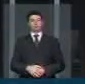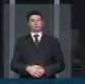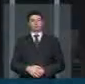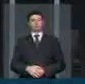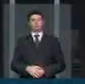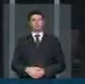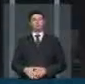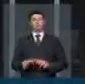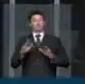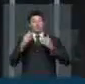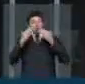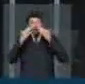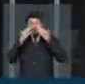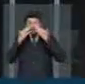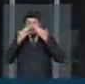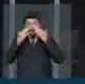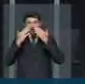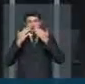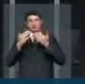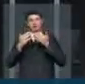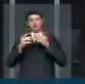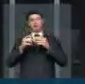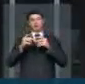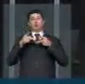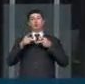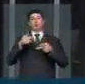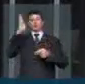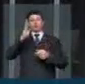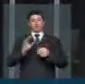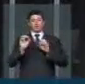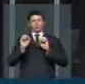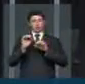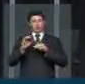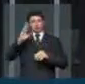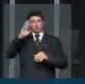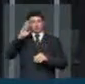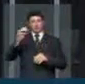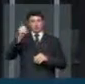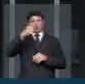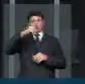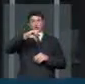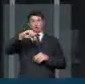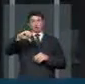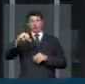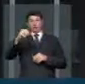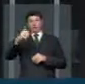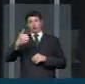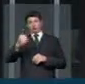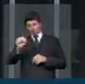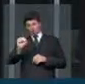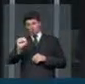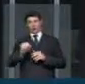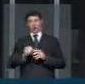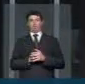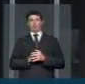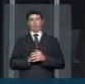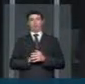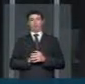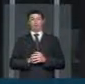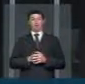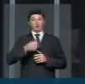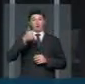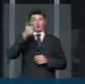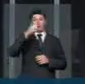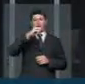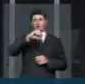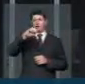E apresentador, encabeçador do Plano Nacional de Educação de 1998.